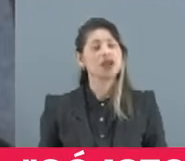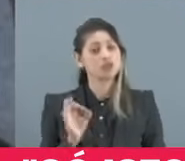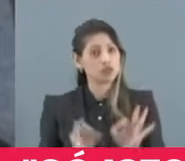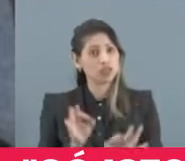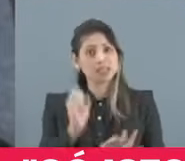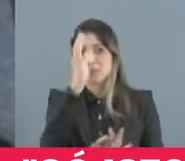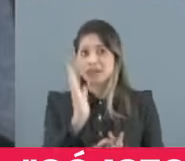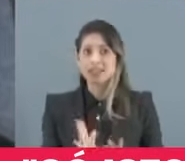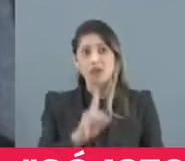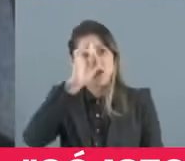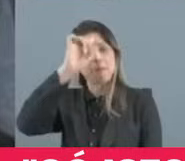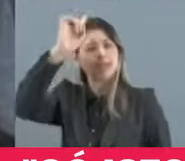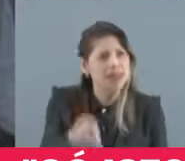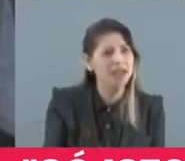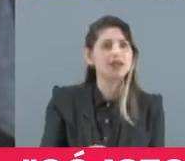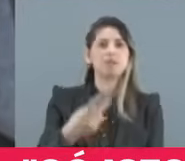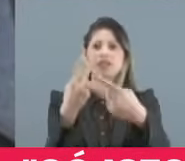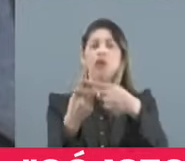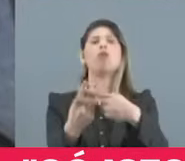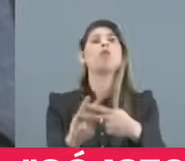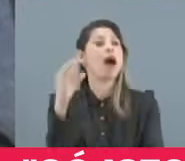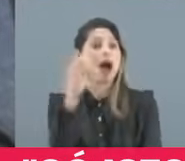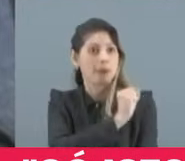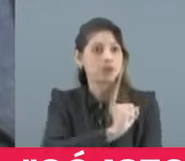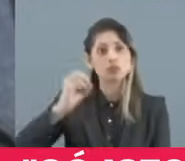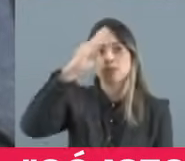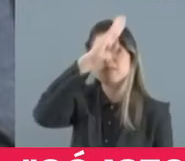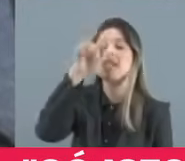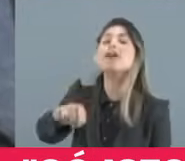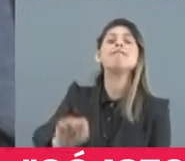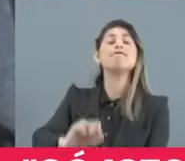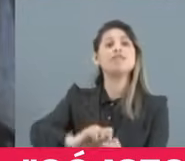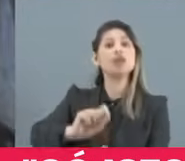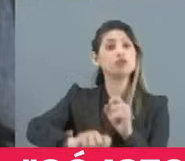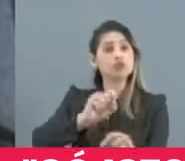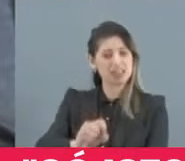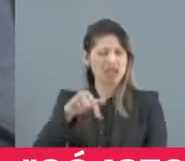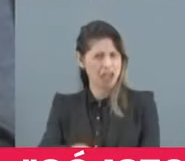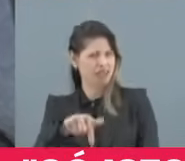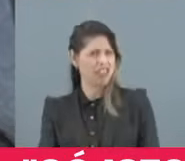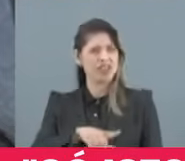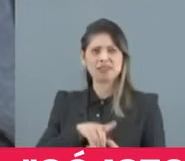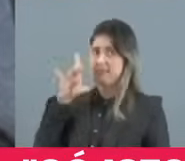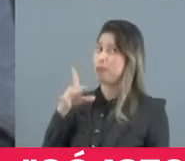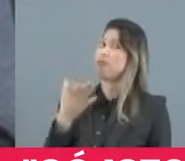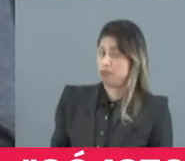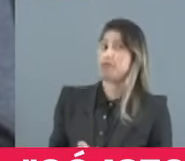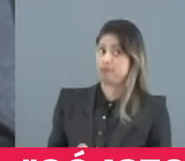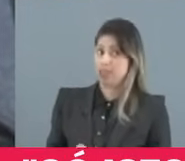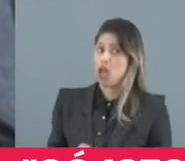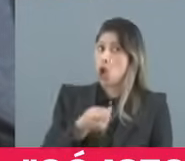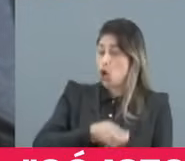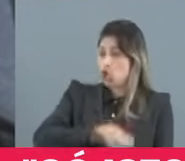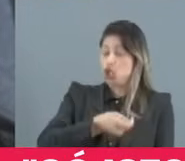prisão imediata do presidente Jair Bolsonaro. Porque fazer o que ele fez aqui, no Estado Democrático de Direito,